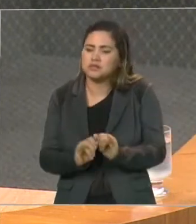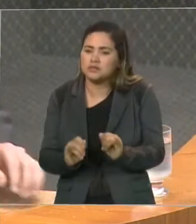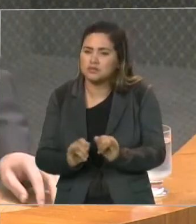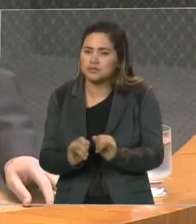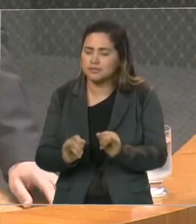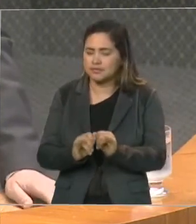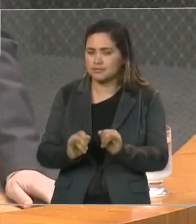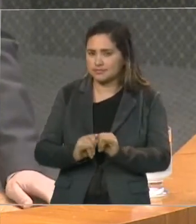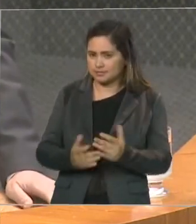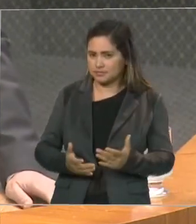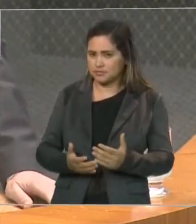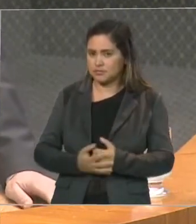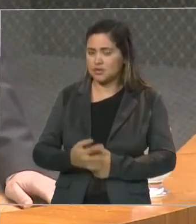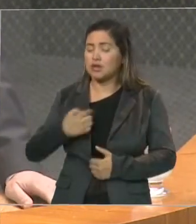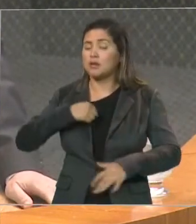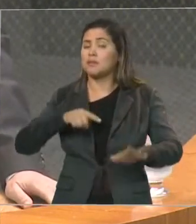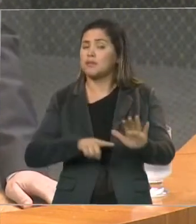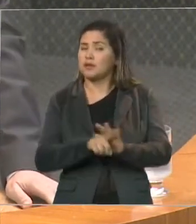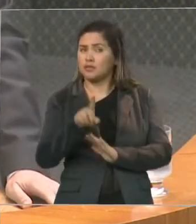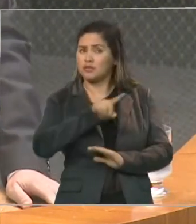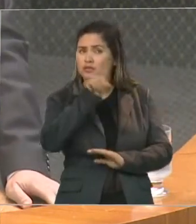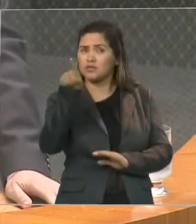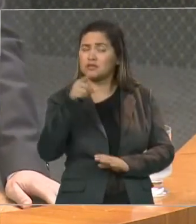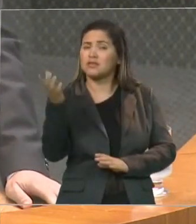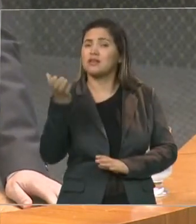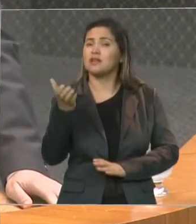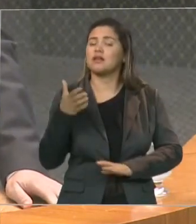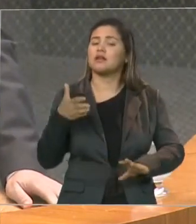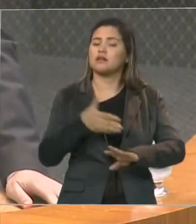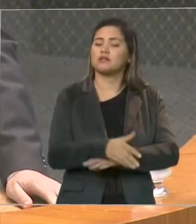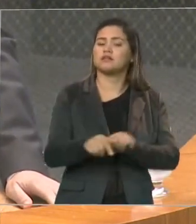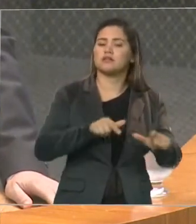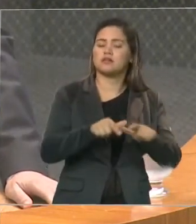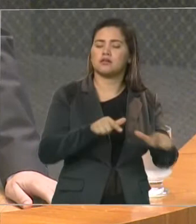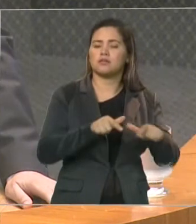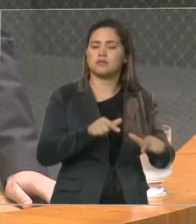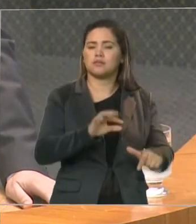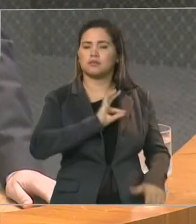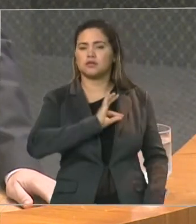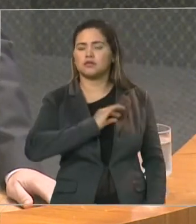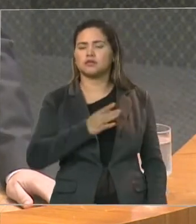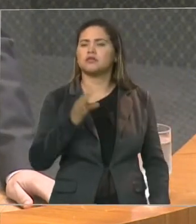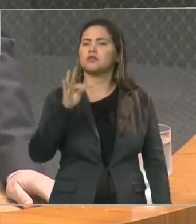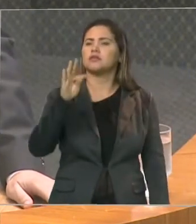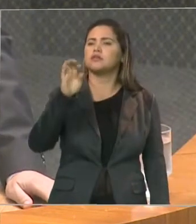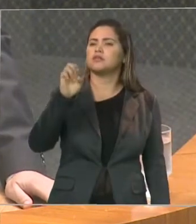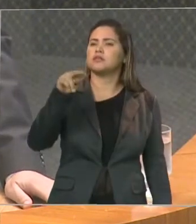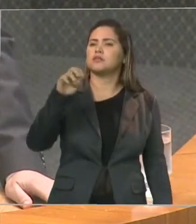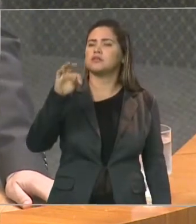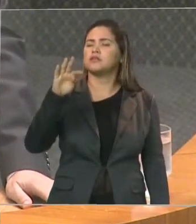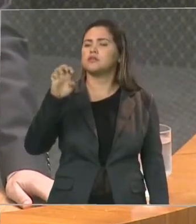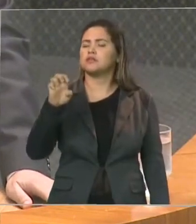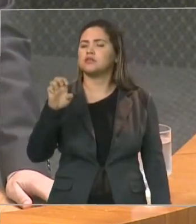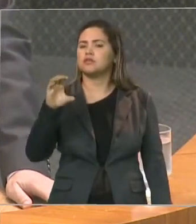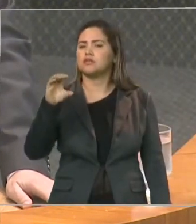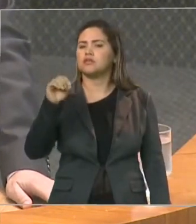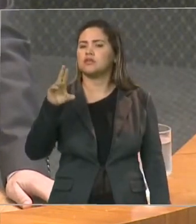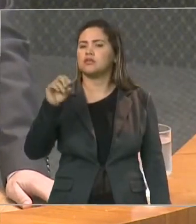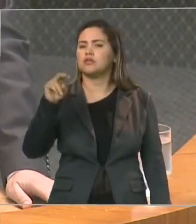ingressar na Polícia Militar, se um tenente-coronel é do 5º escalão, o soldado e o cabo vão ser da